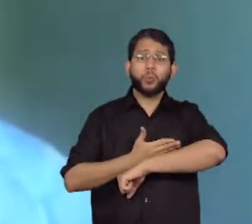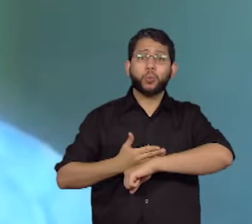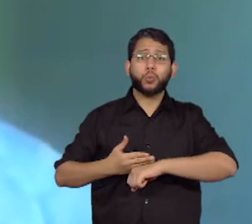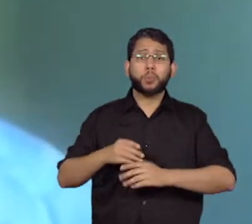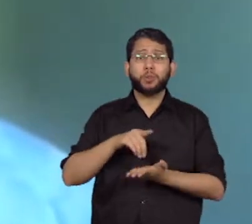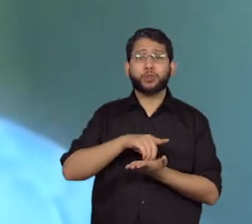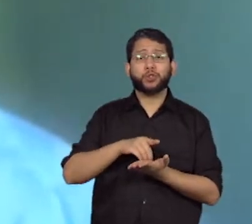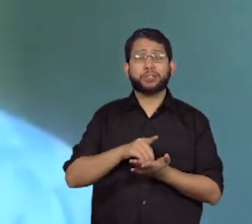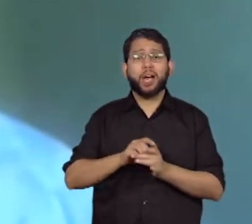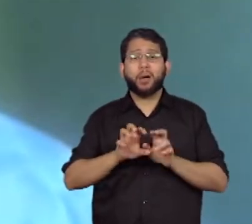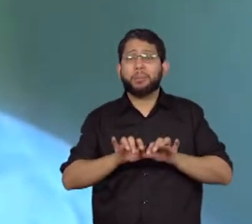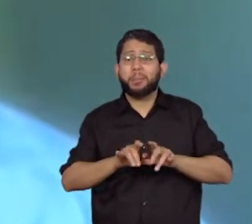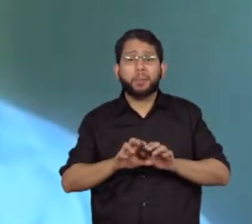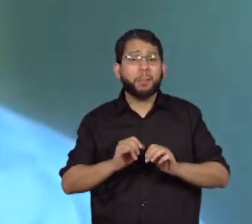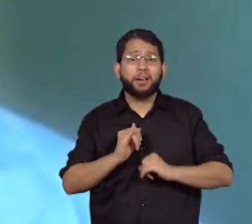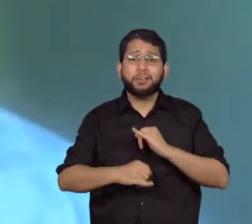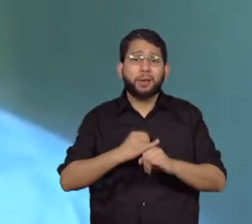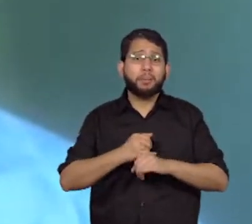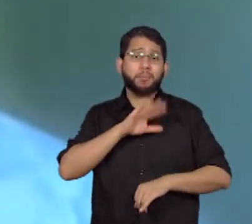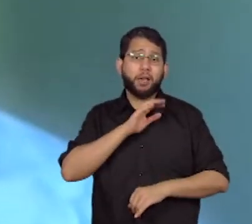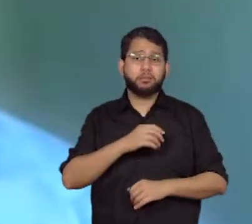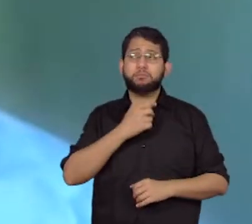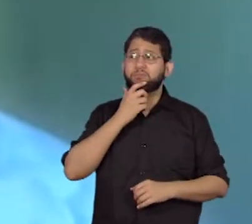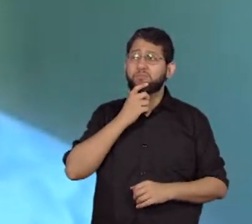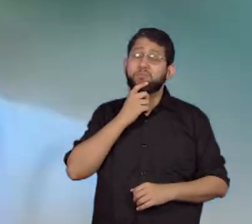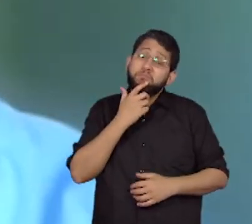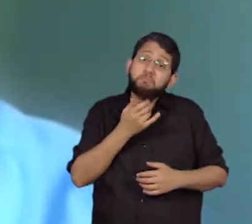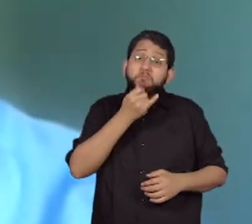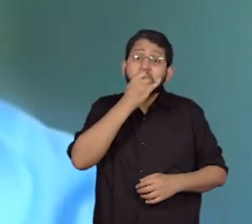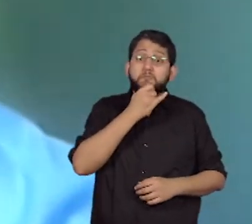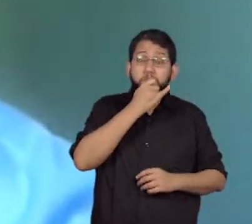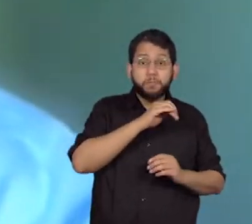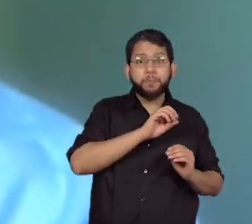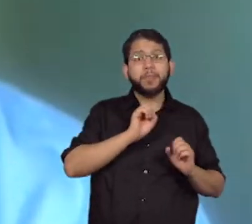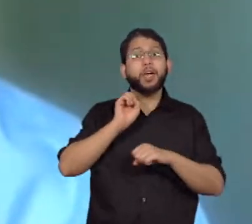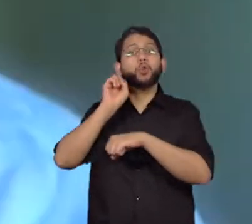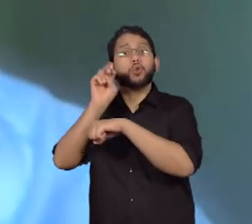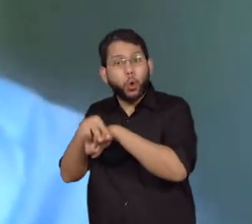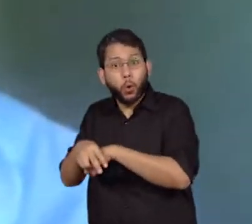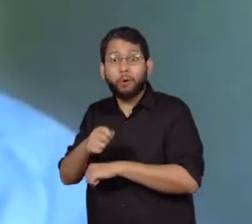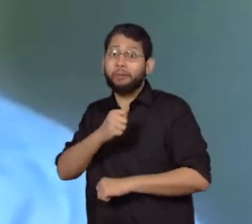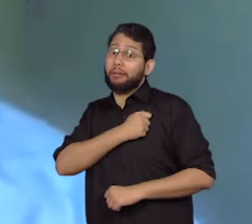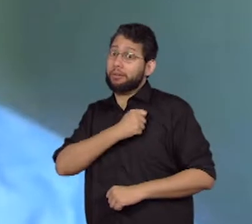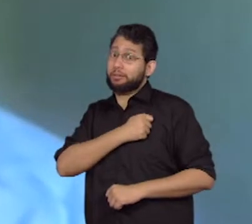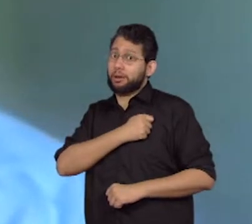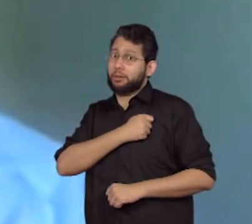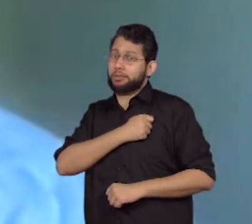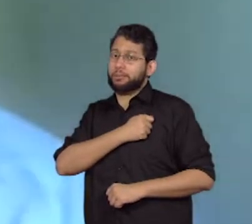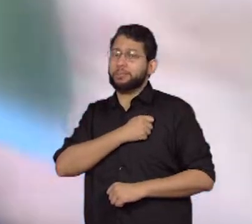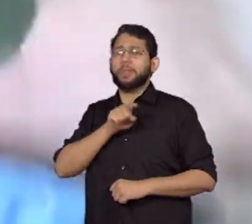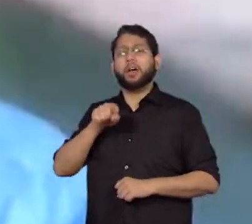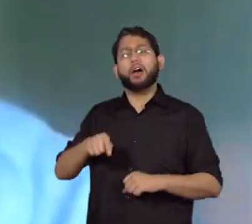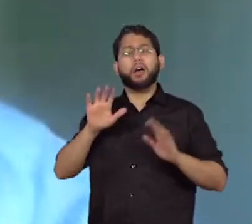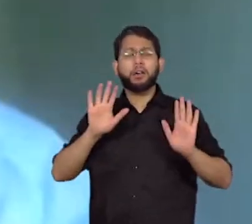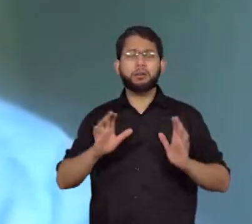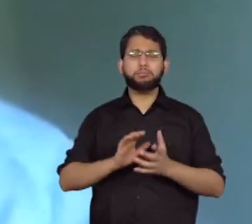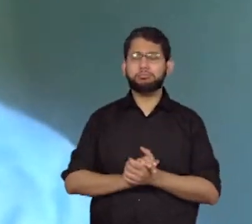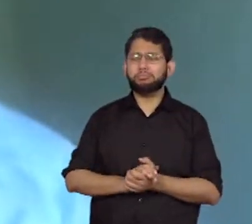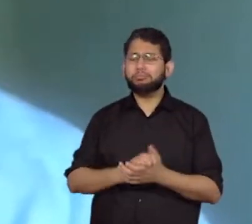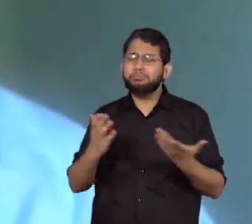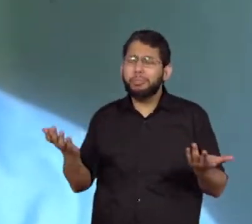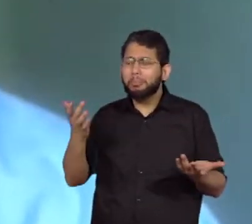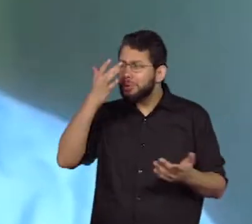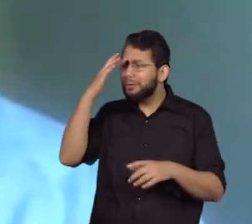não vou mudar plano nenhum. Eu vou para o Canadá, vou estudar, vou seguir minha vida. Consegui entrar no país. Aí eu estava aqui, tudo ficou